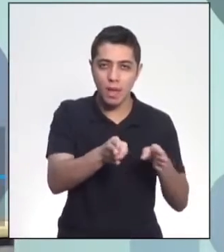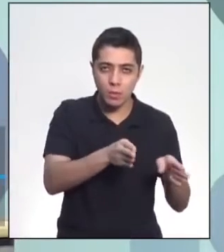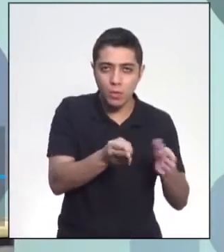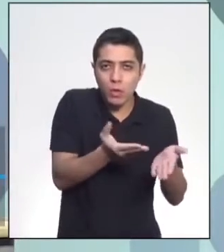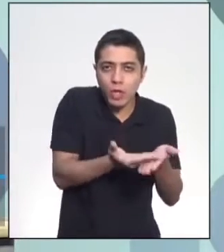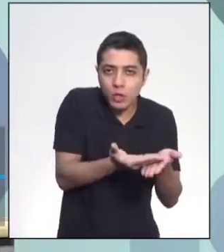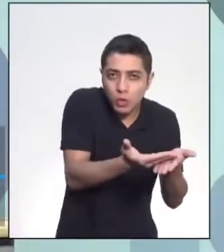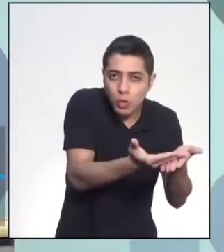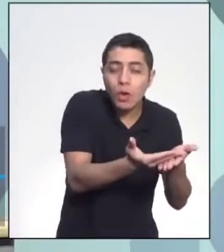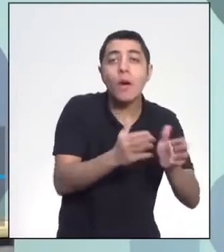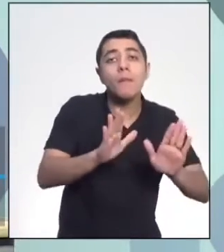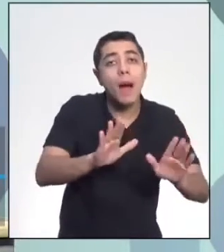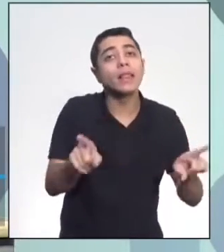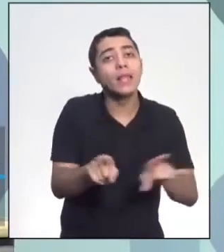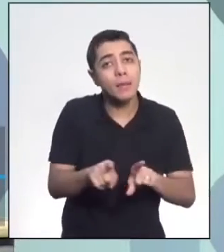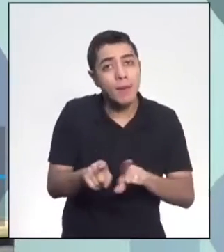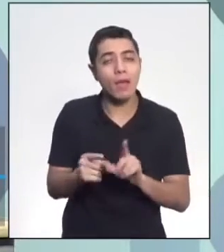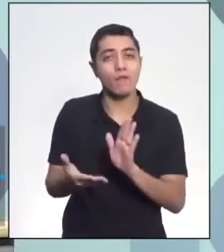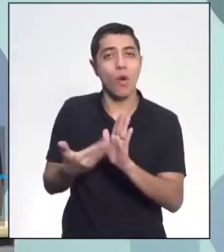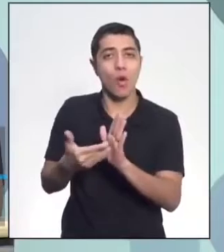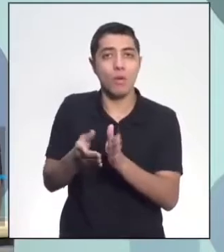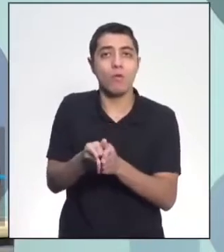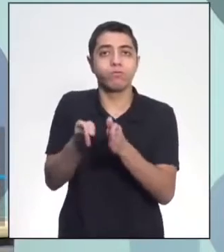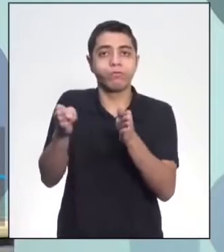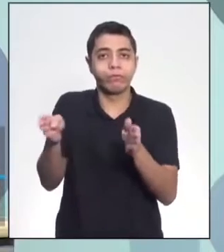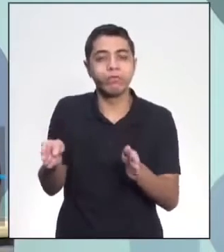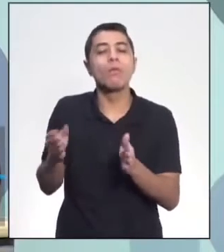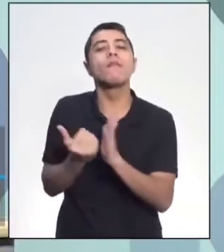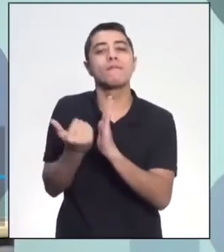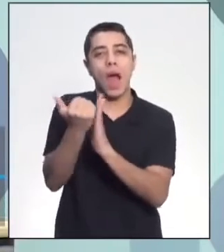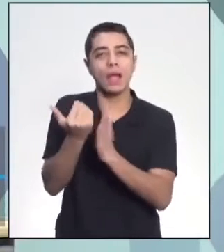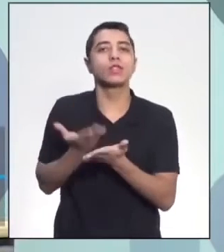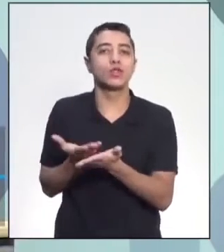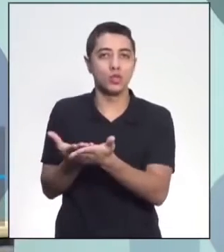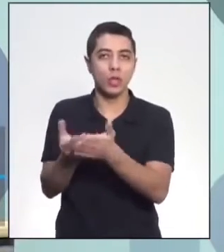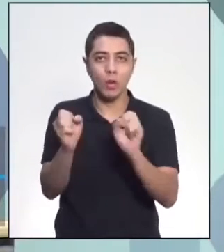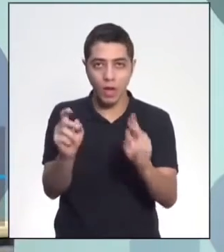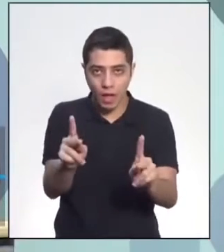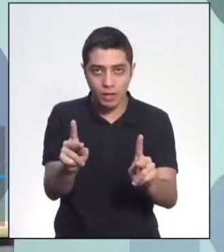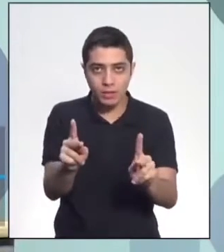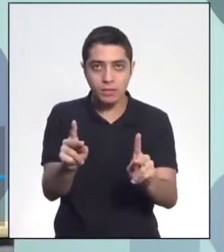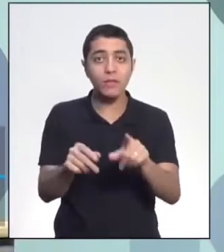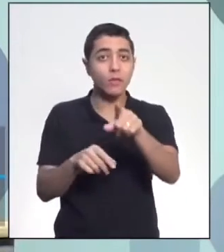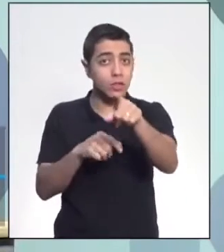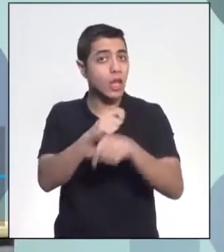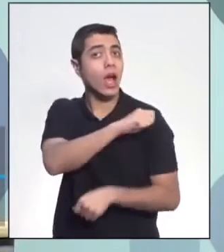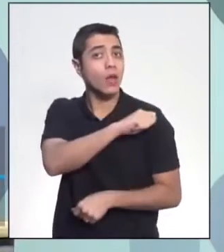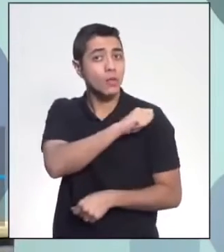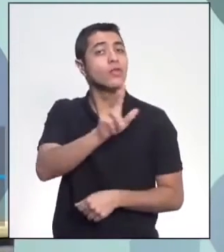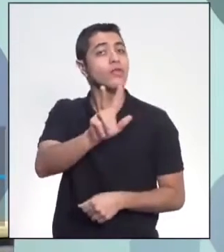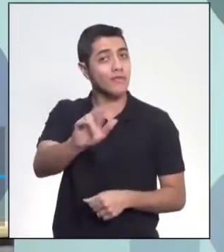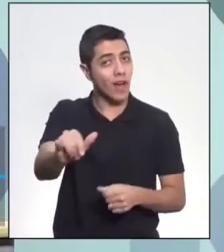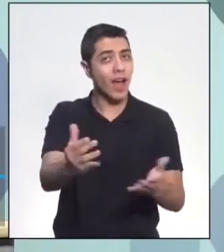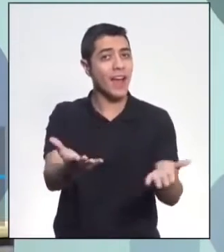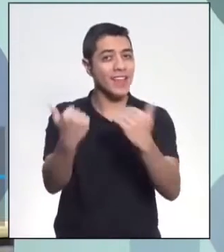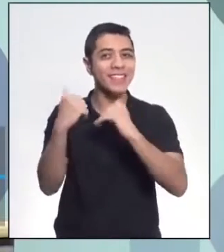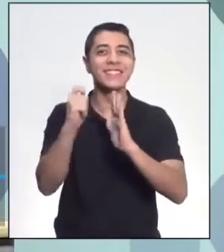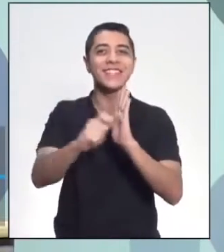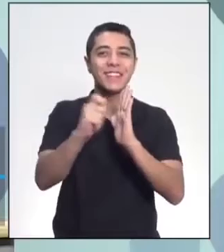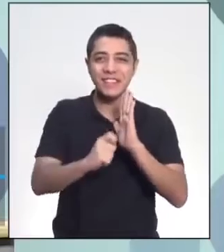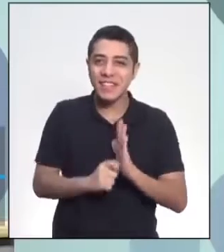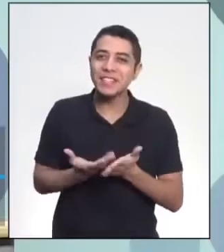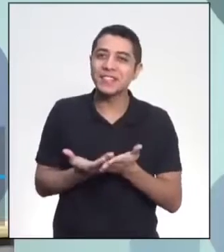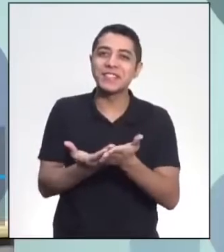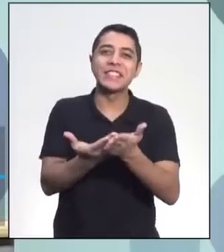desse volume estendido. Então, o aluno que não está aí vai escrever, vai estudar com a gente e os